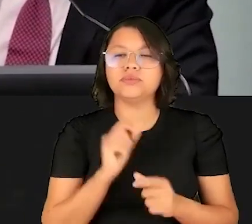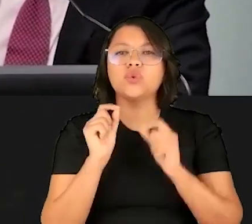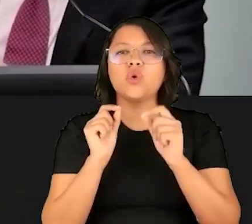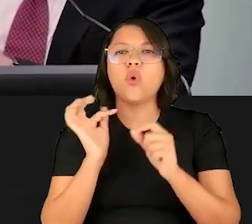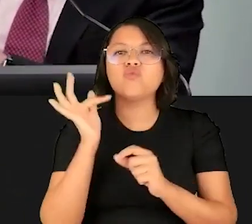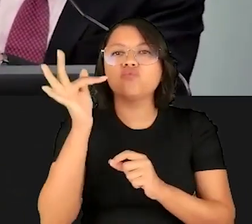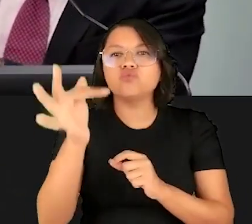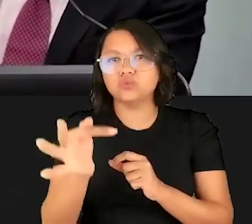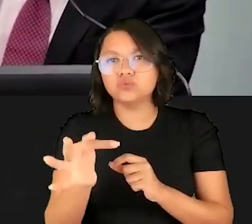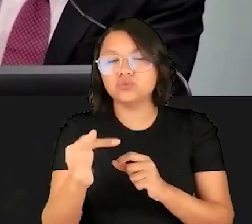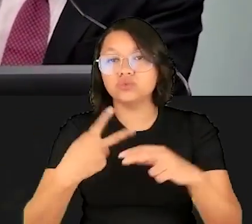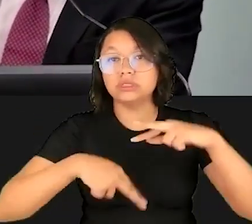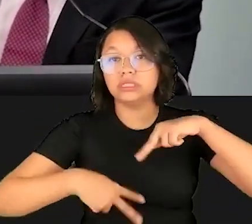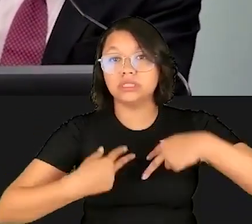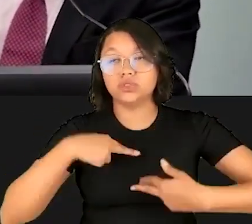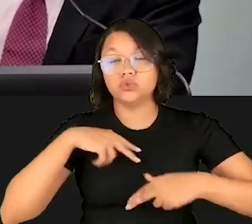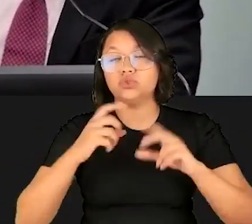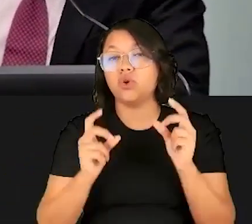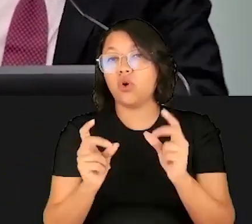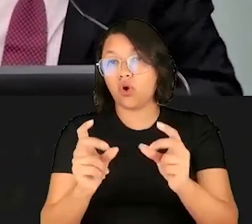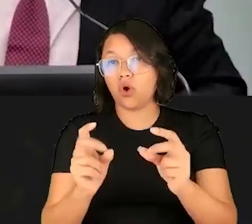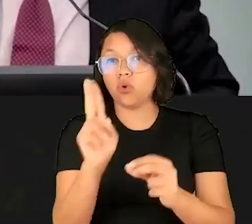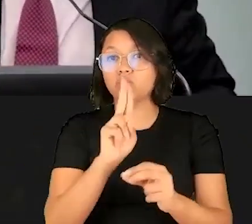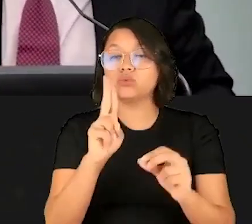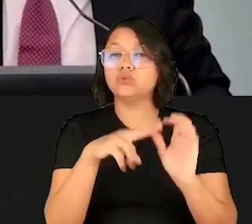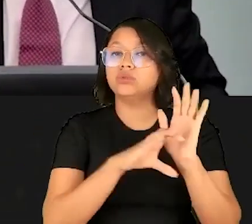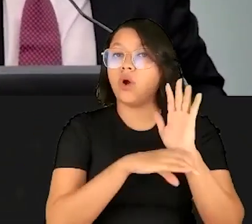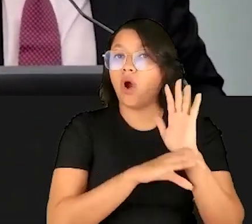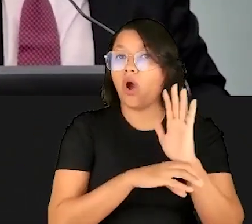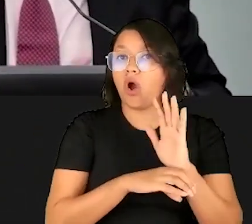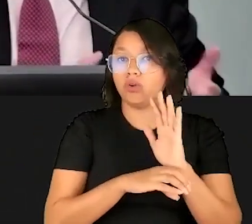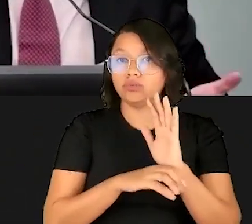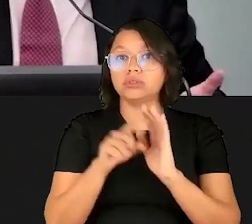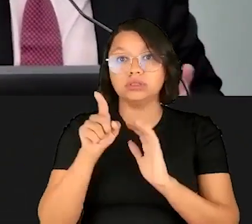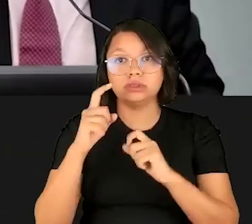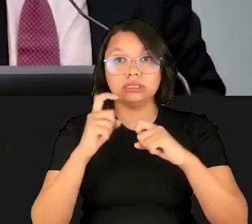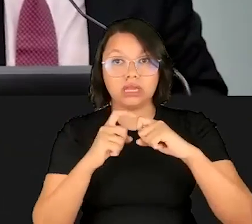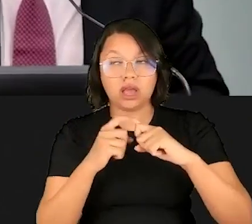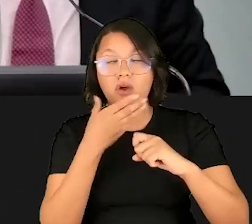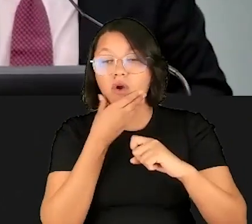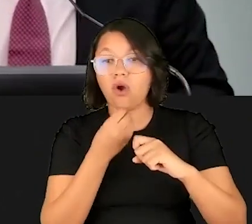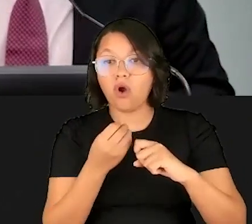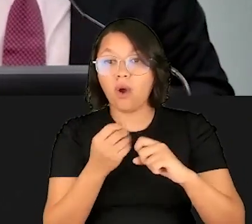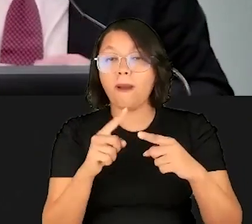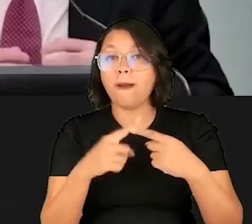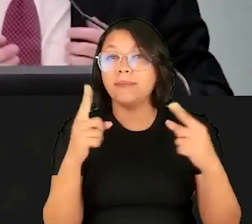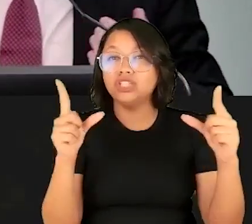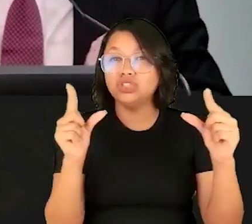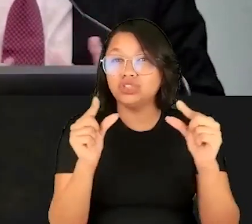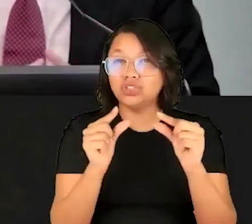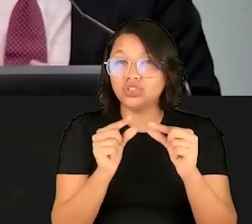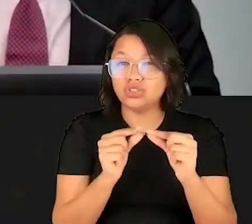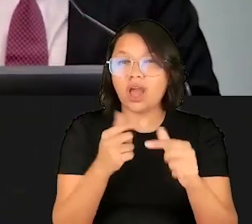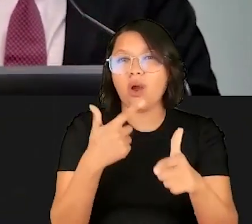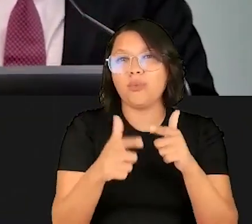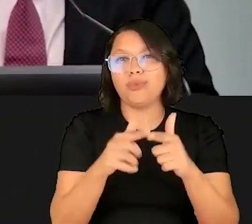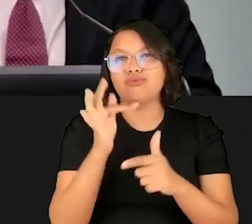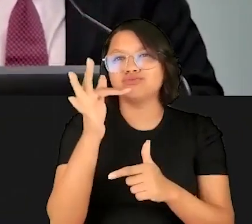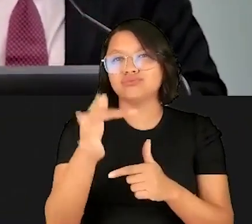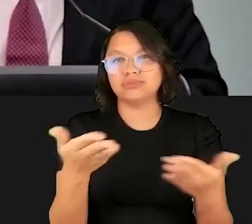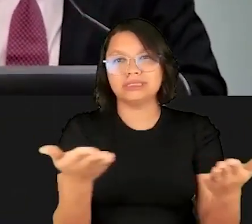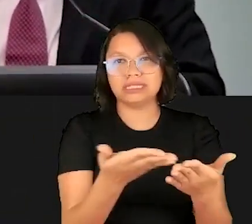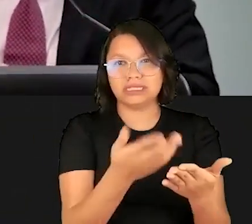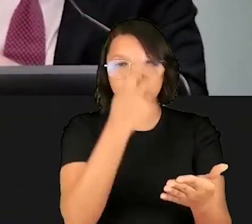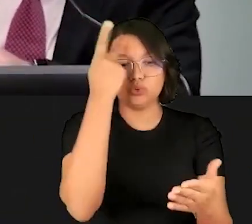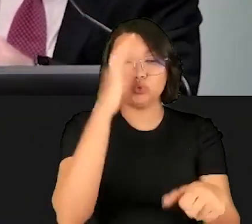oncológica? É usar esses conceitos de Halsted, mas minimizar o dano ao indivíduo, ao paciente. Então, o refinamento da técnica cirúrgica